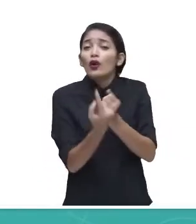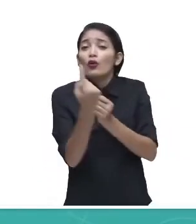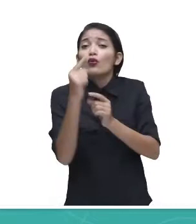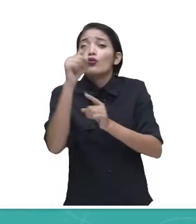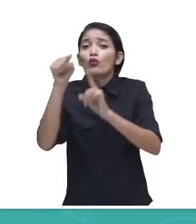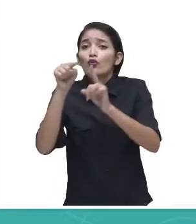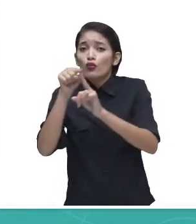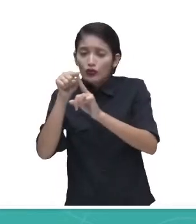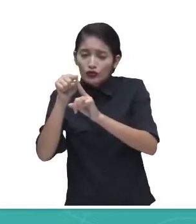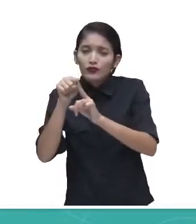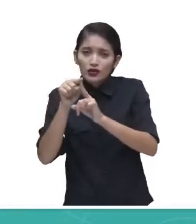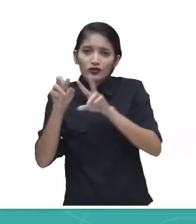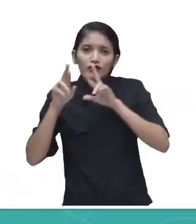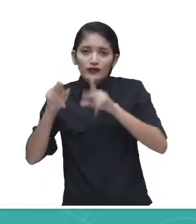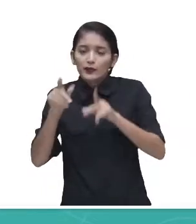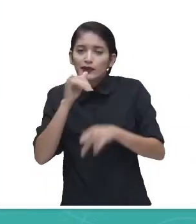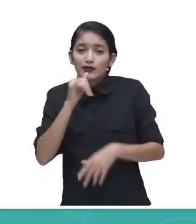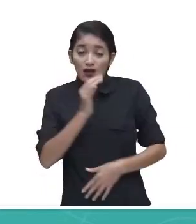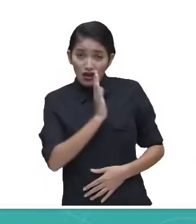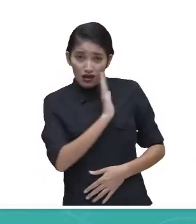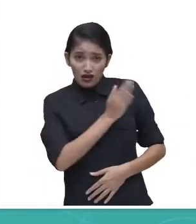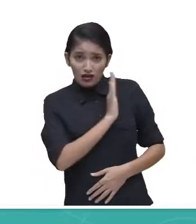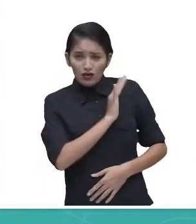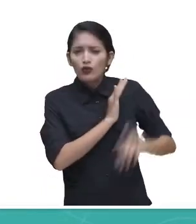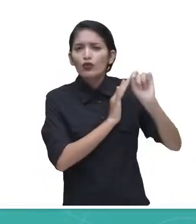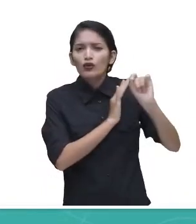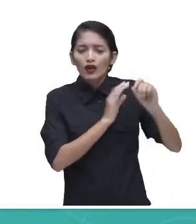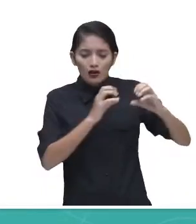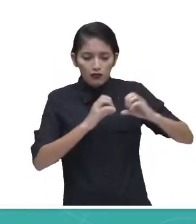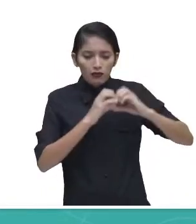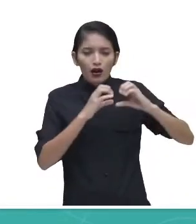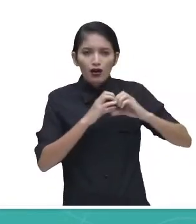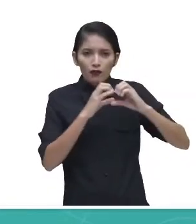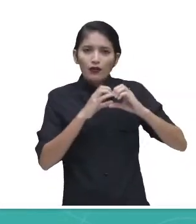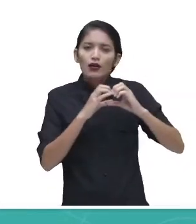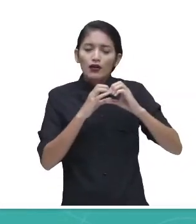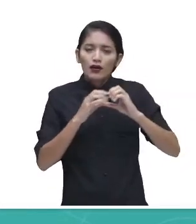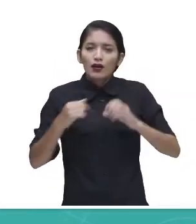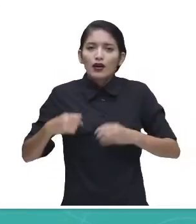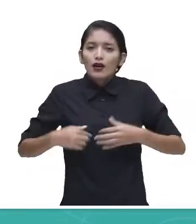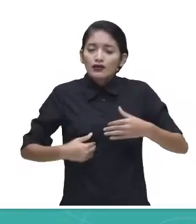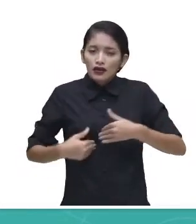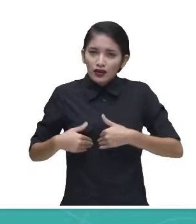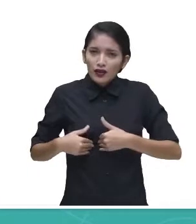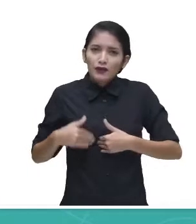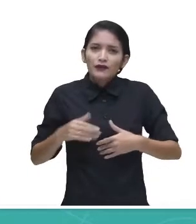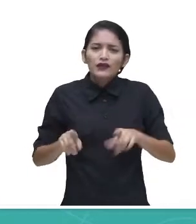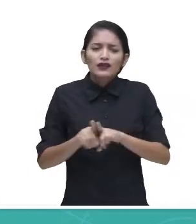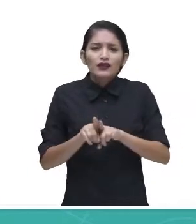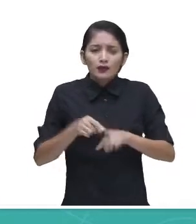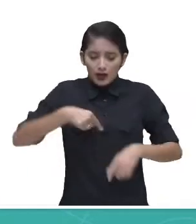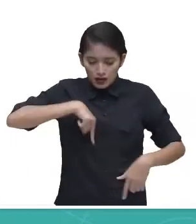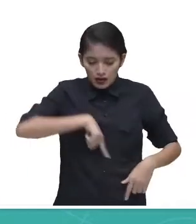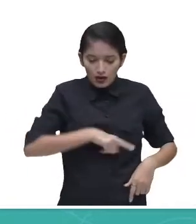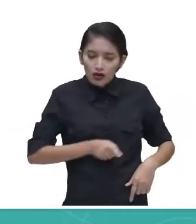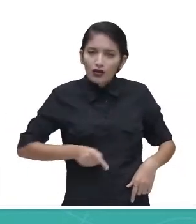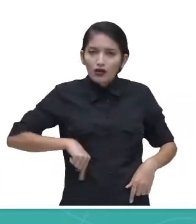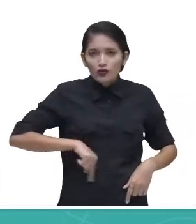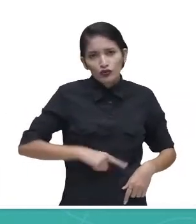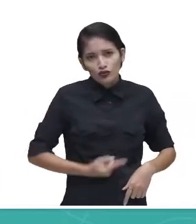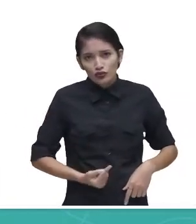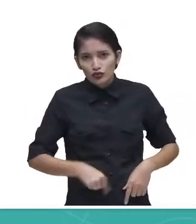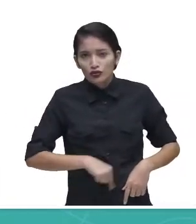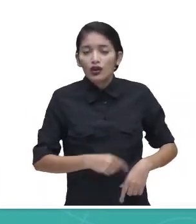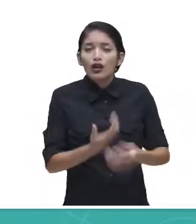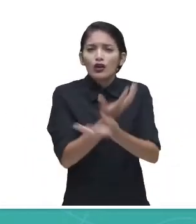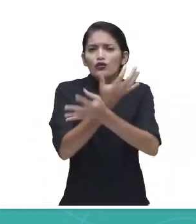função. A gente tem o coração, que tem a sua função, a gente tem o pulmão, que tem a sua função, tem os rins, que tem sua função, os